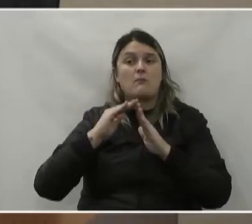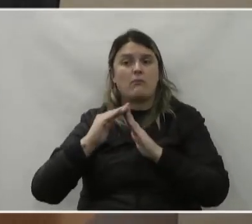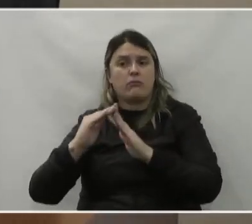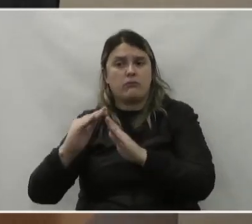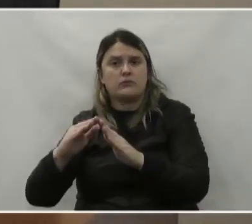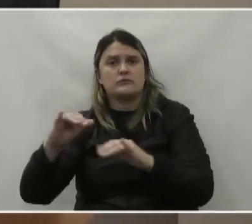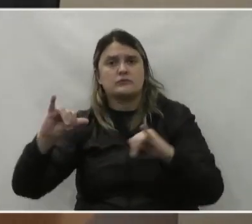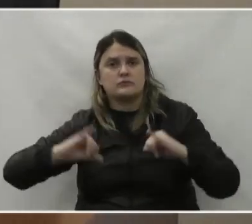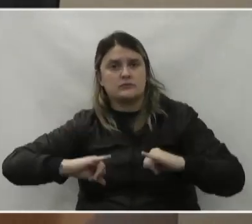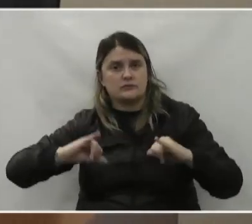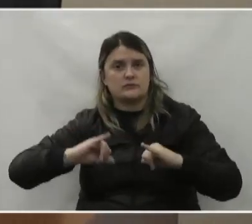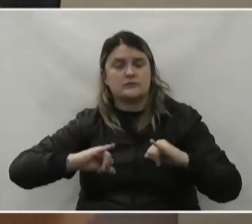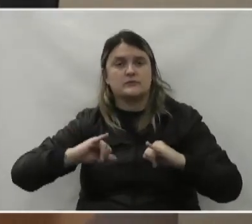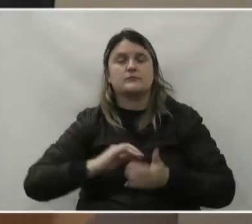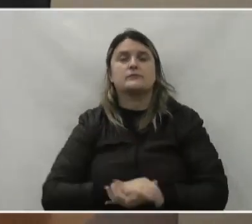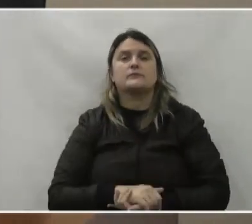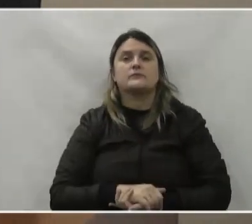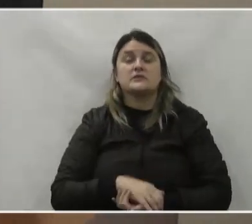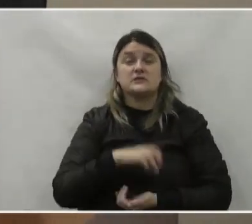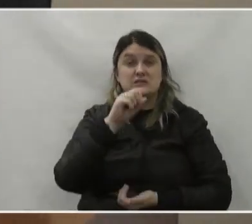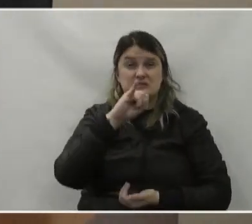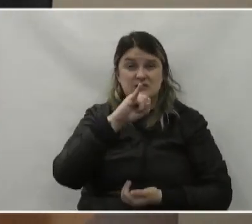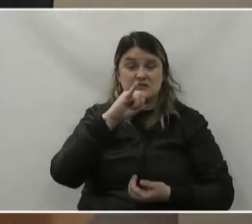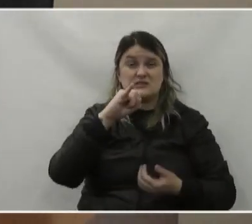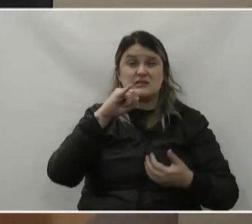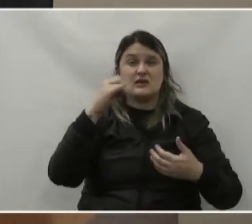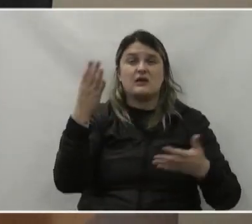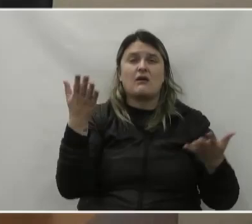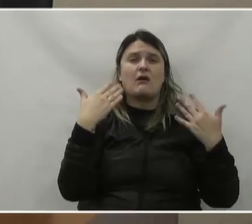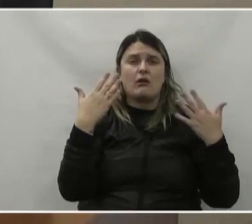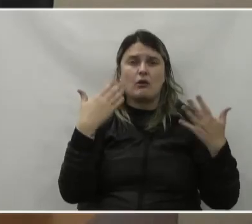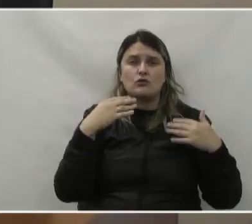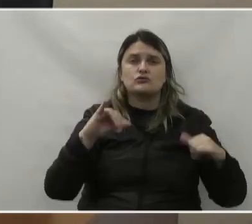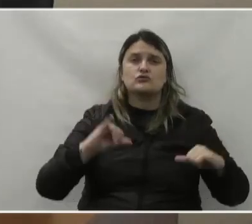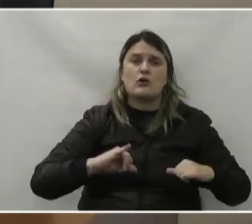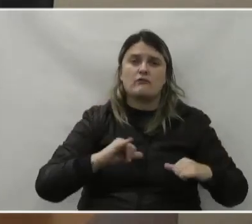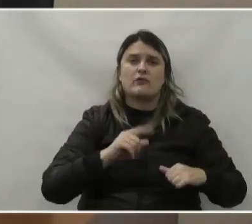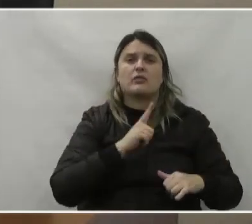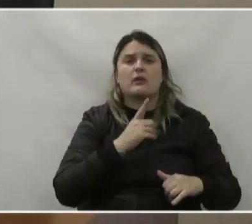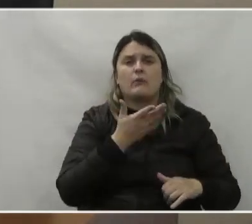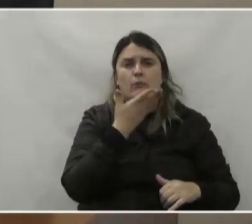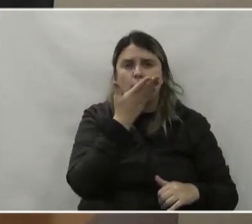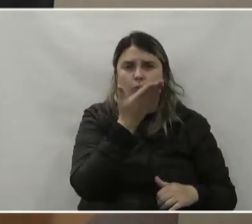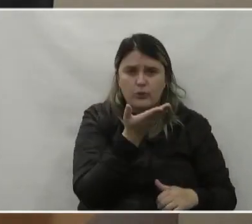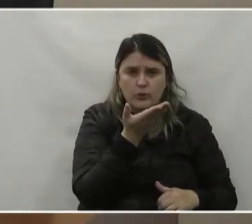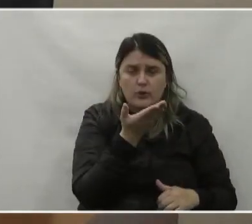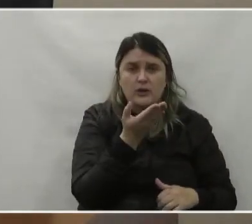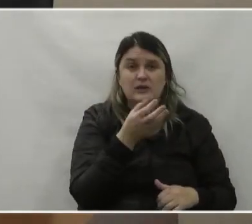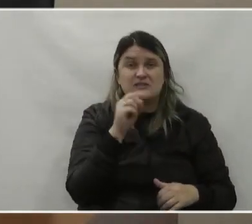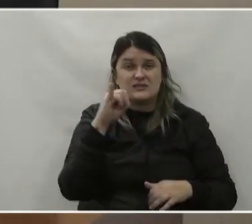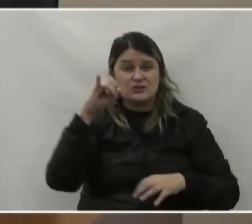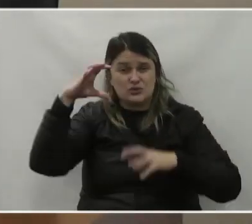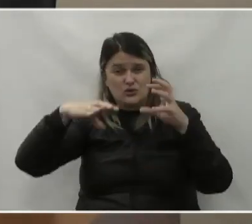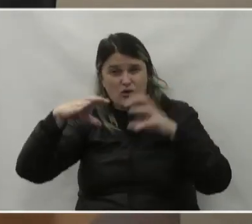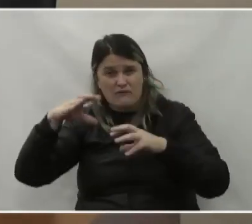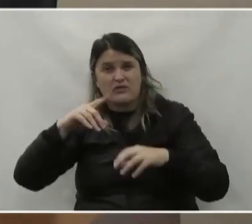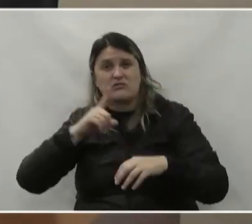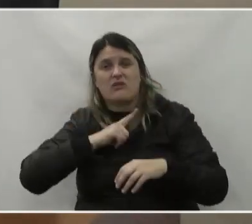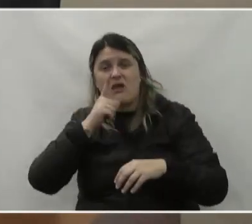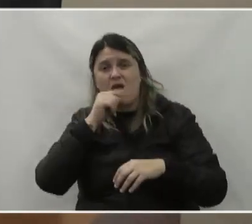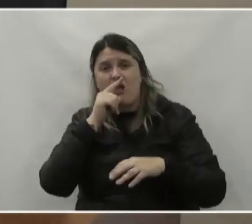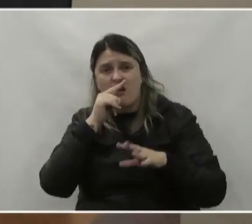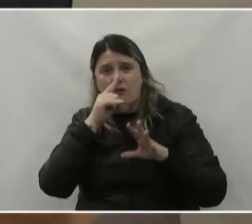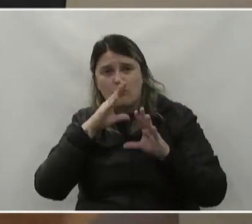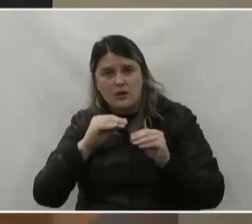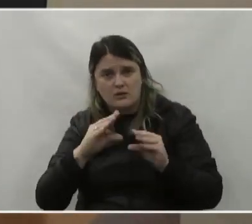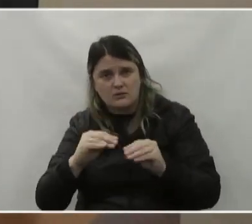sofrido. Quando é o verão, ele sofre com o excesso de poeira. Quando é chuva, ele